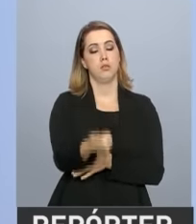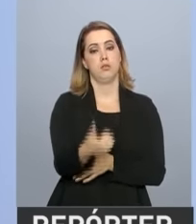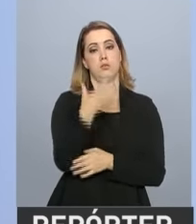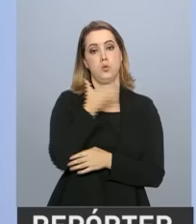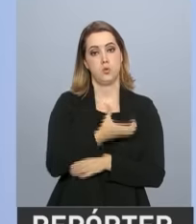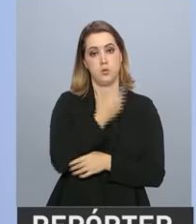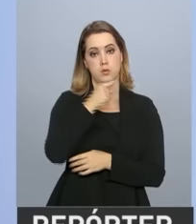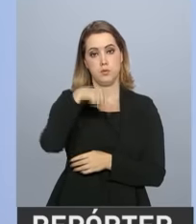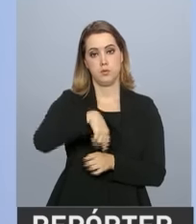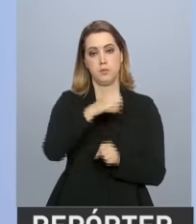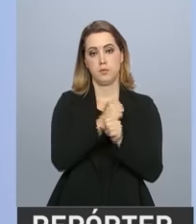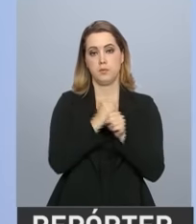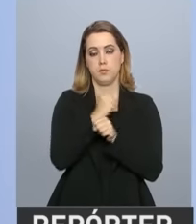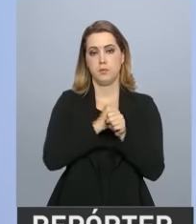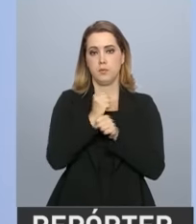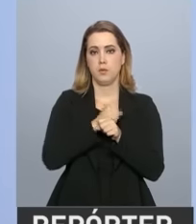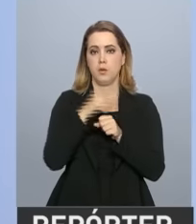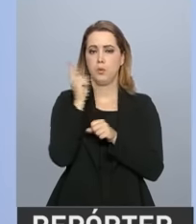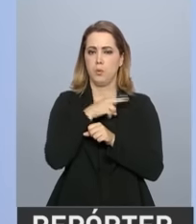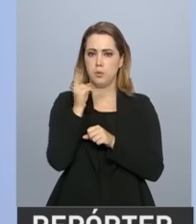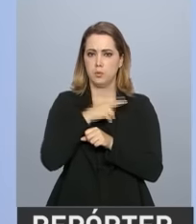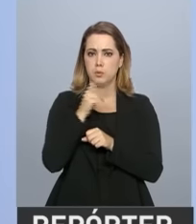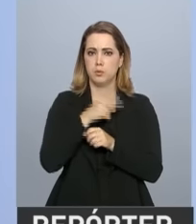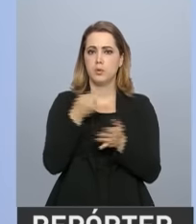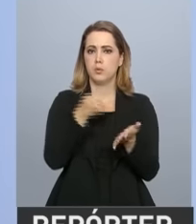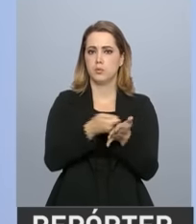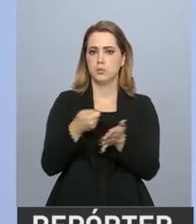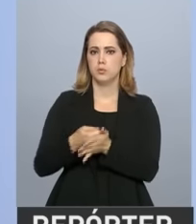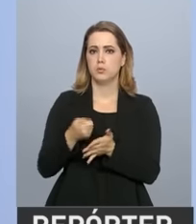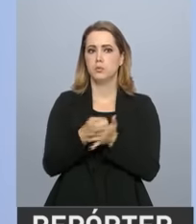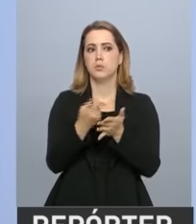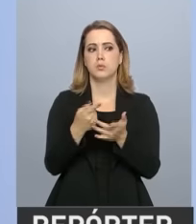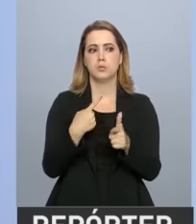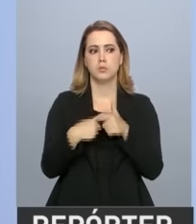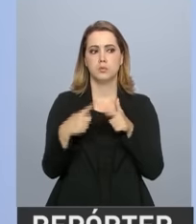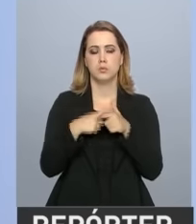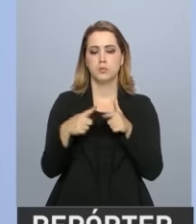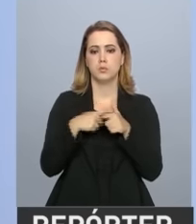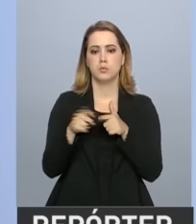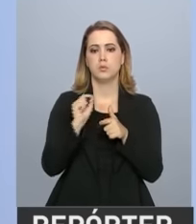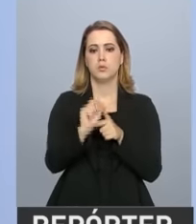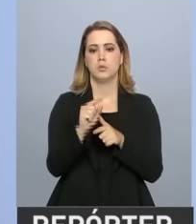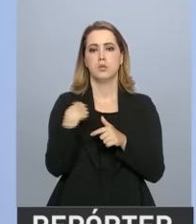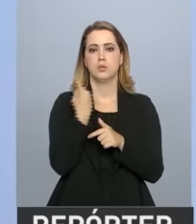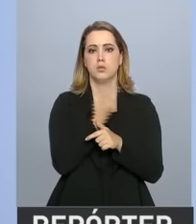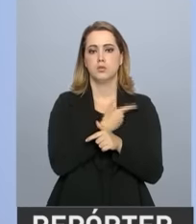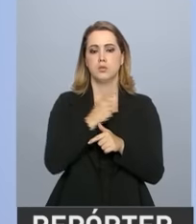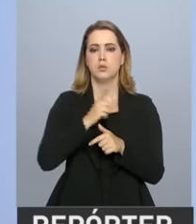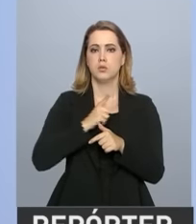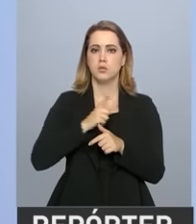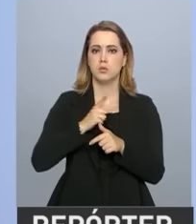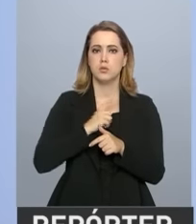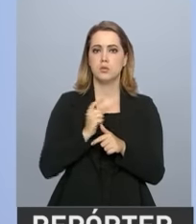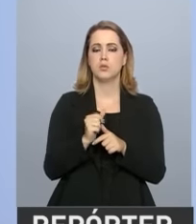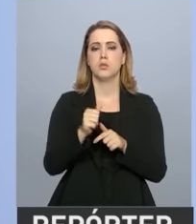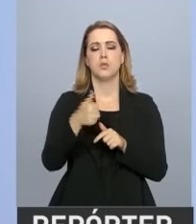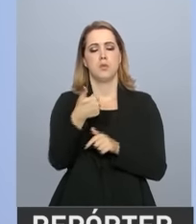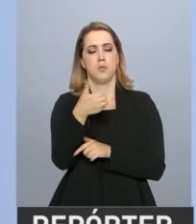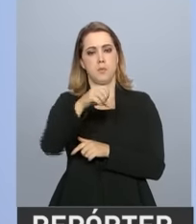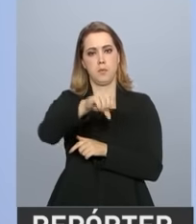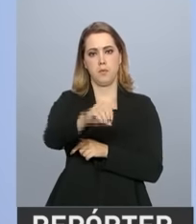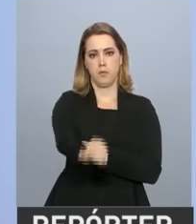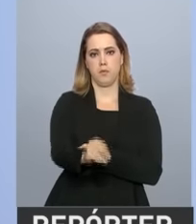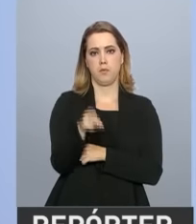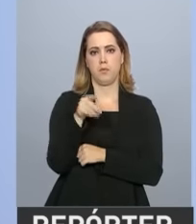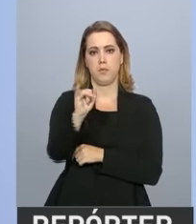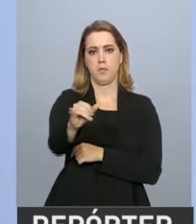ano correrem para regularizar a sua situação, já que nós vamos ter uma janela de 90 dias